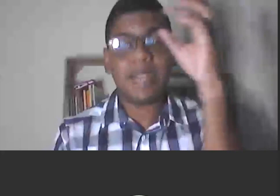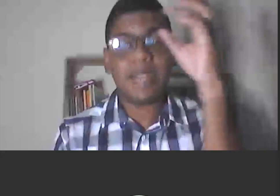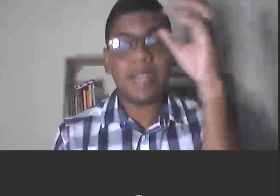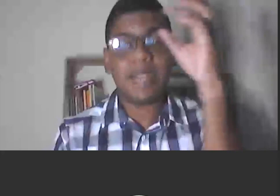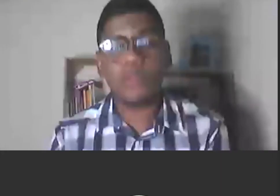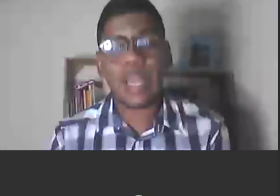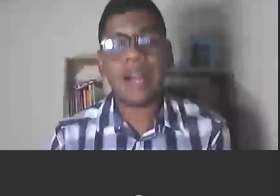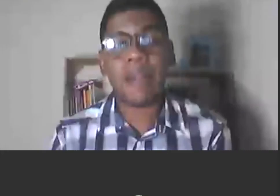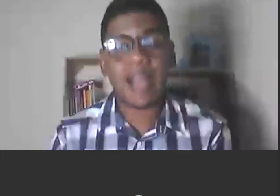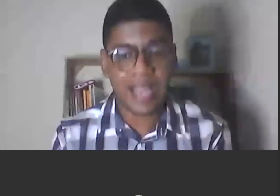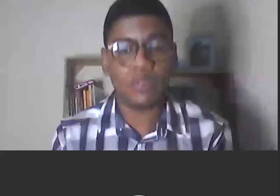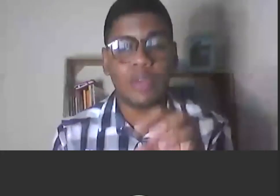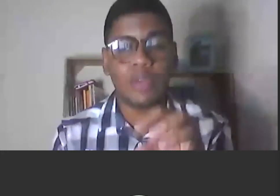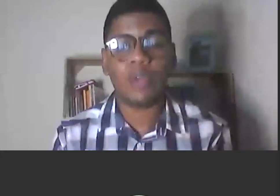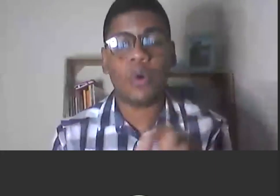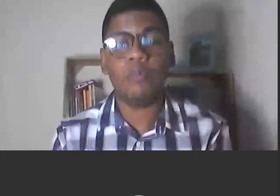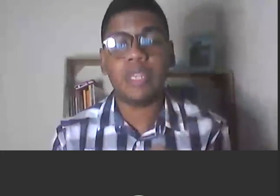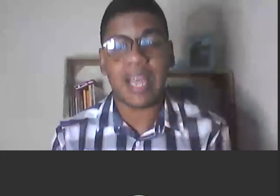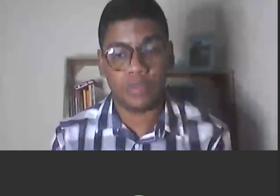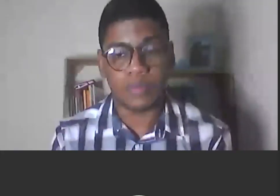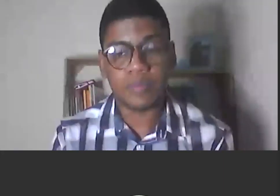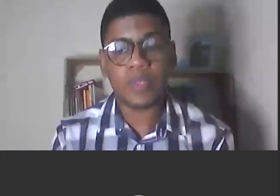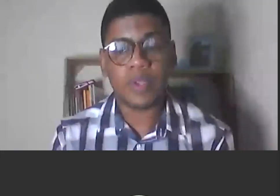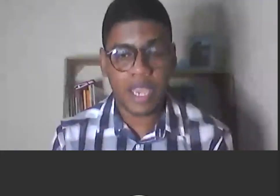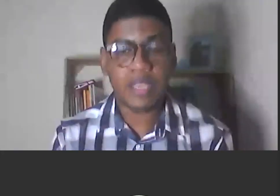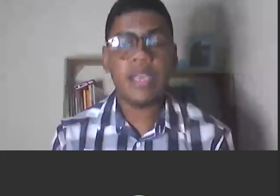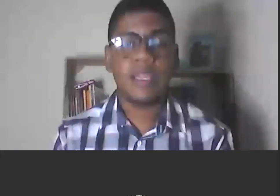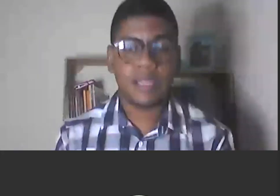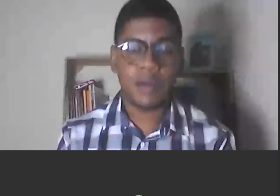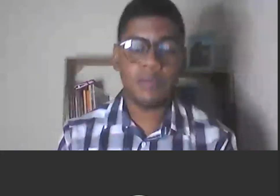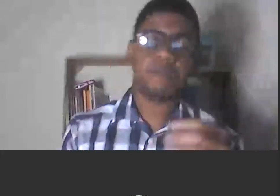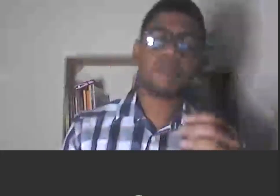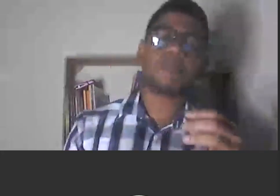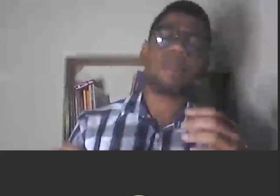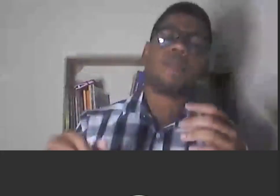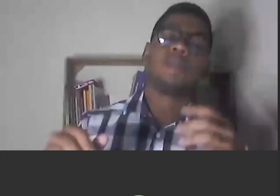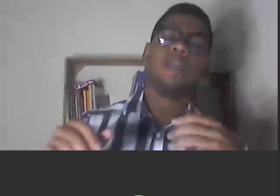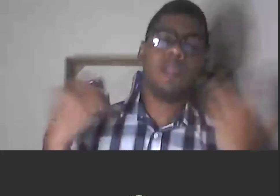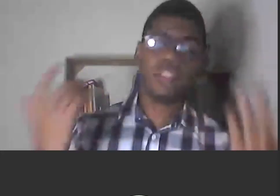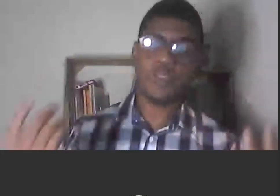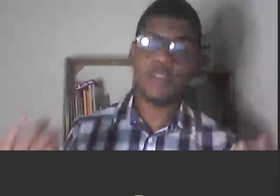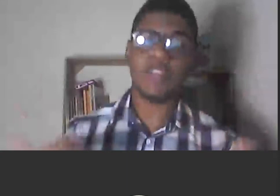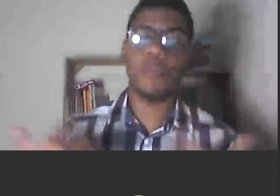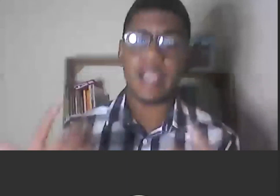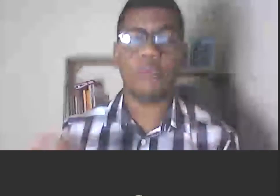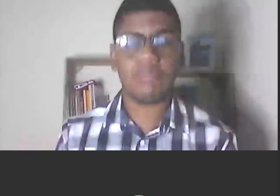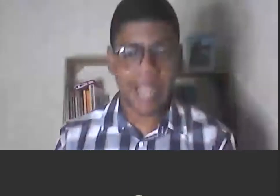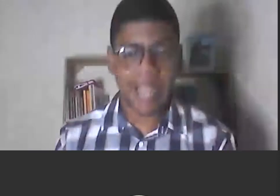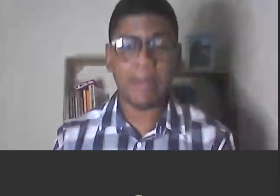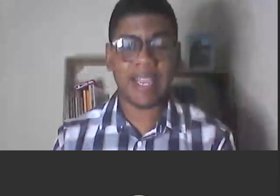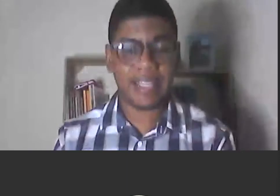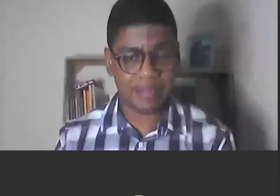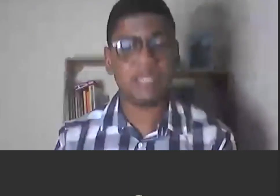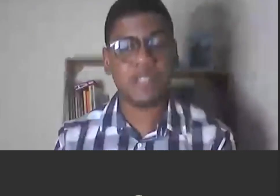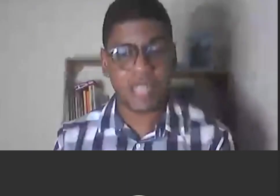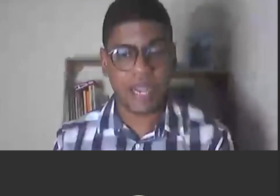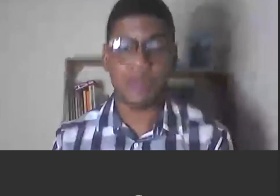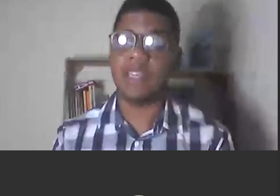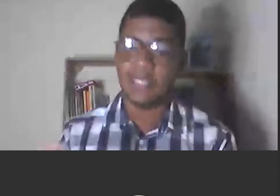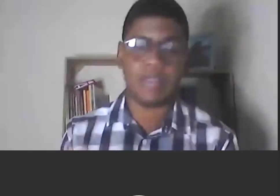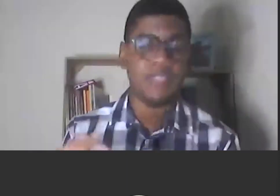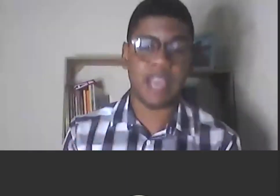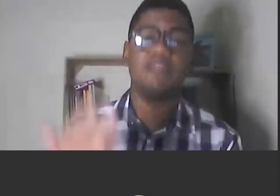lugares para chegar ao lugar marcado, lugar combinado, ok? Então, quando a gente for falar sobre encontrar, para esse